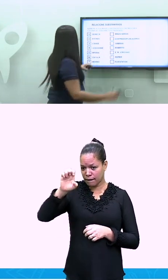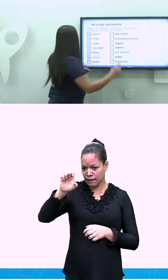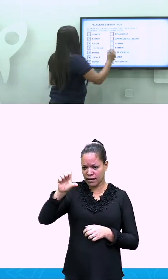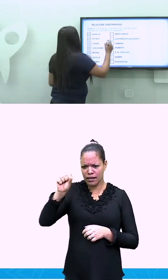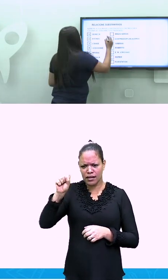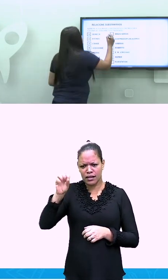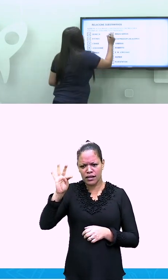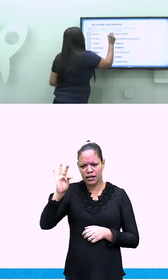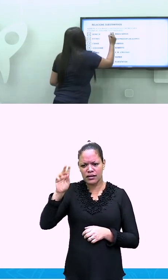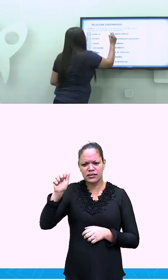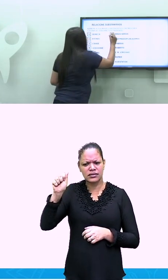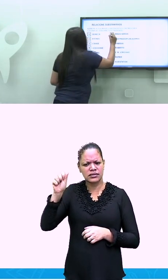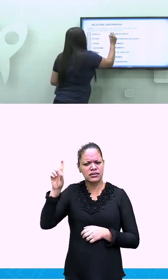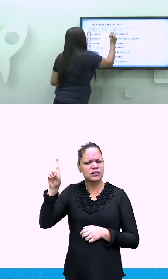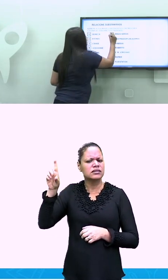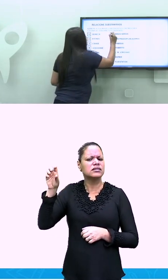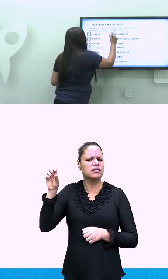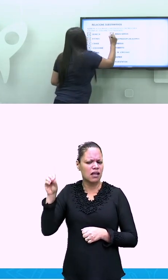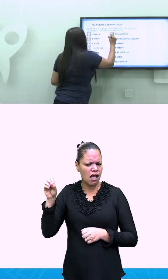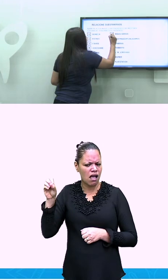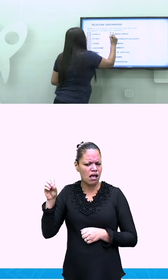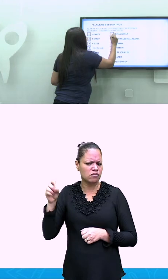Minas Gerais, muito bem.